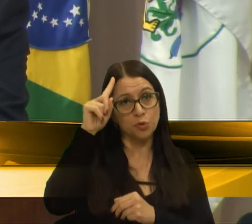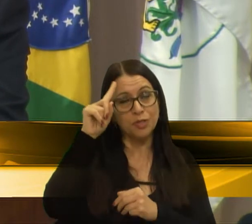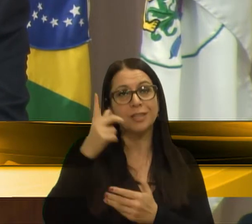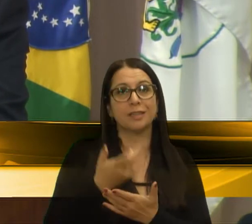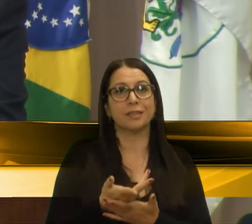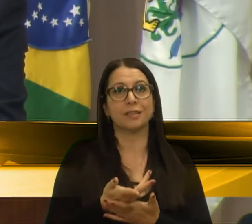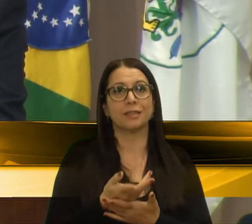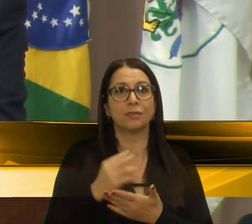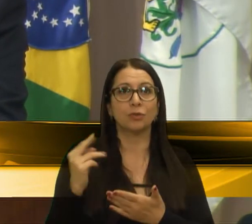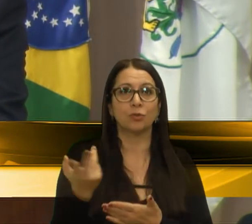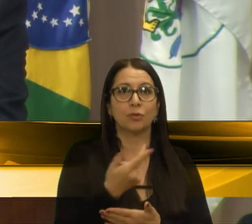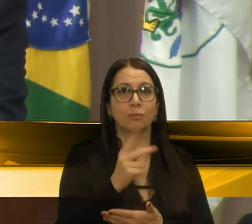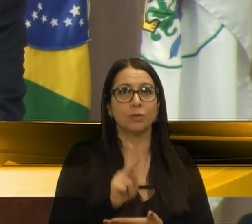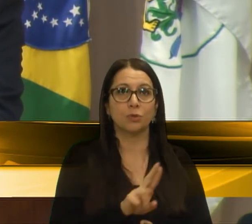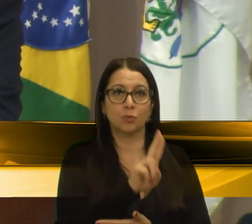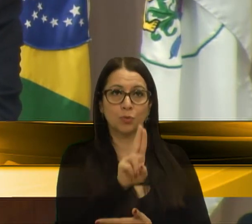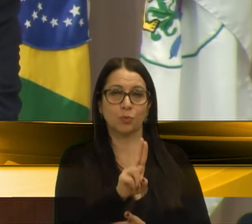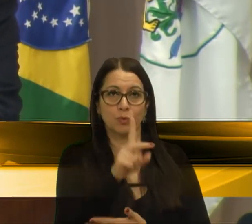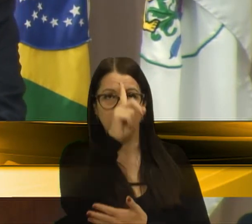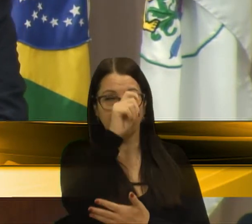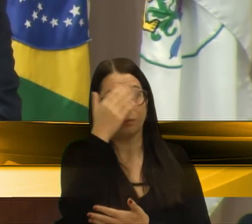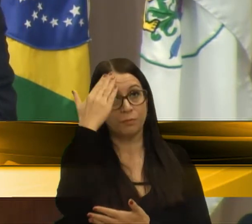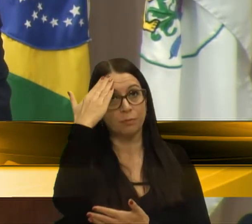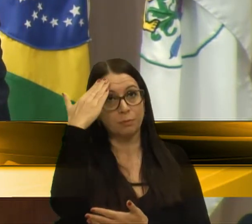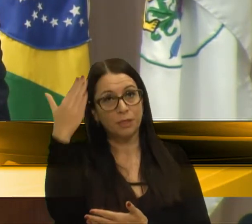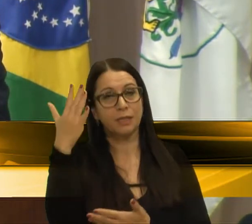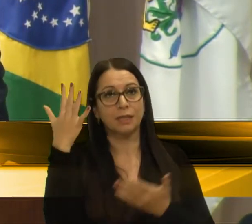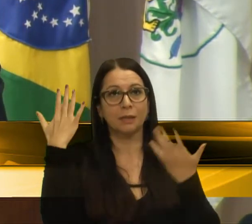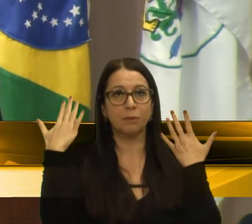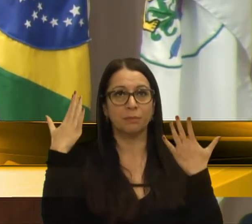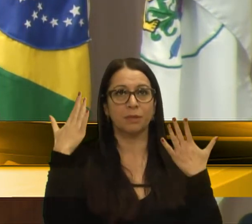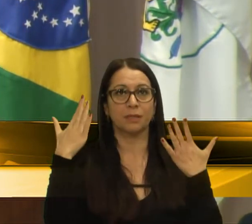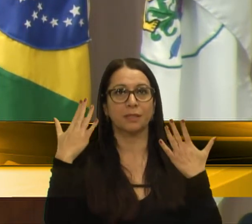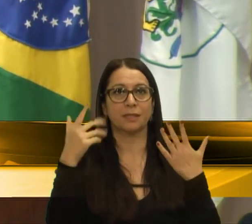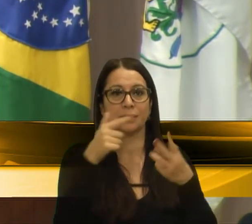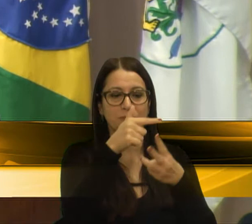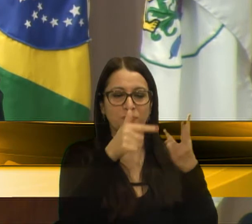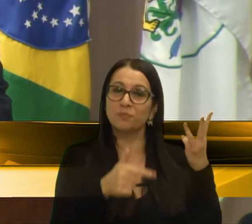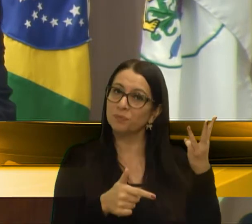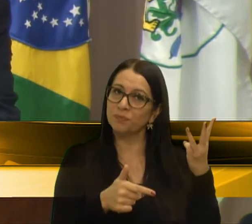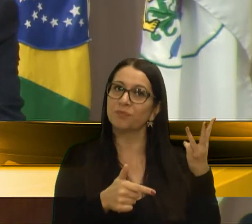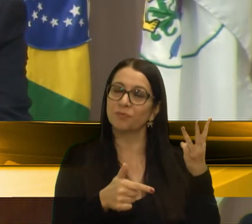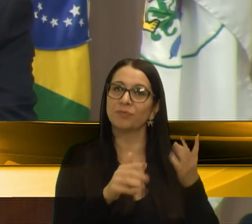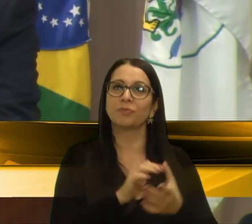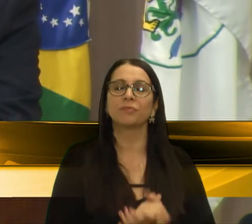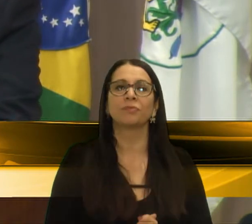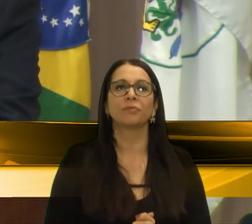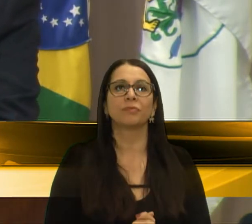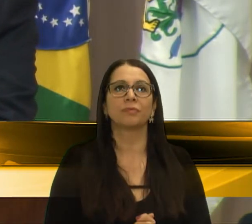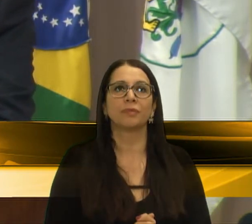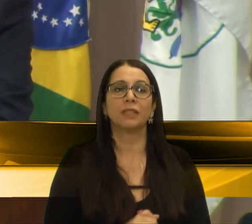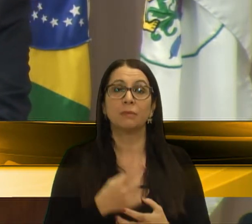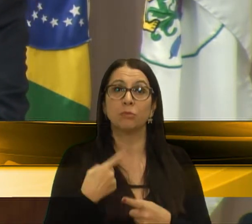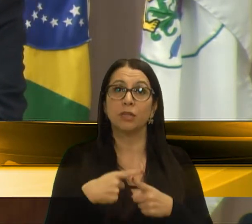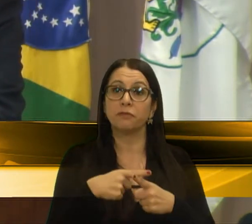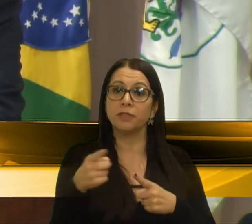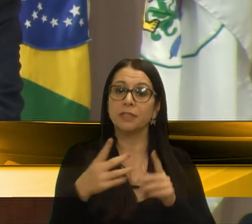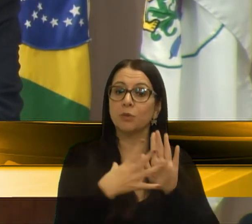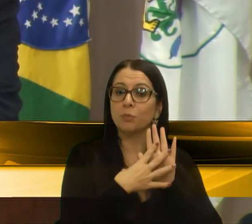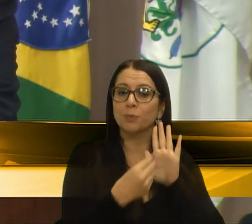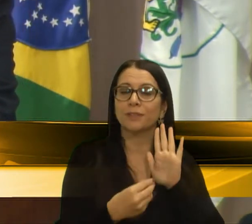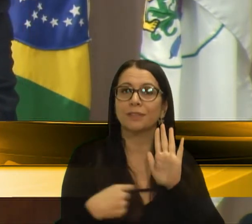disposição dos nossos usuários. Então, muito obrigado, parabéns, André, Marcelo e Luciana, porque vocês são um